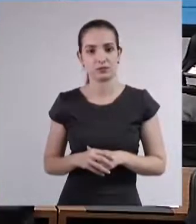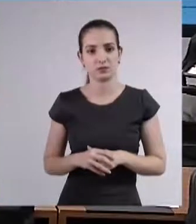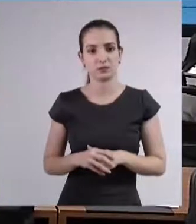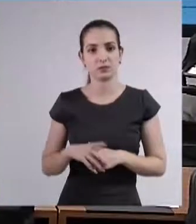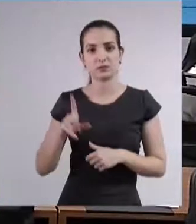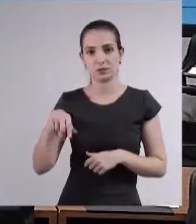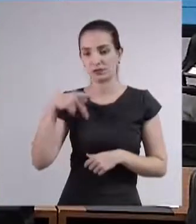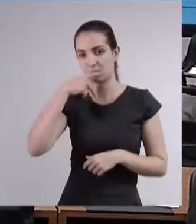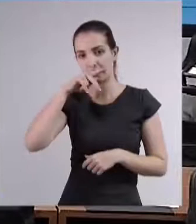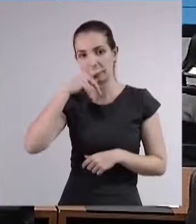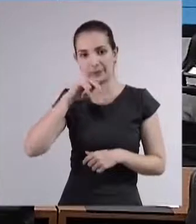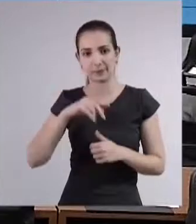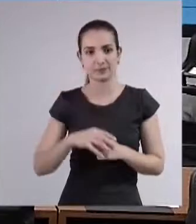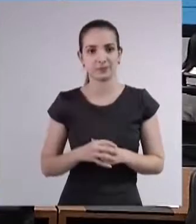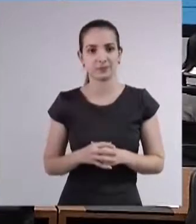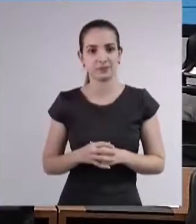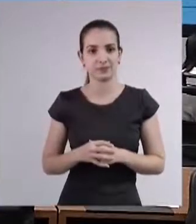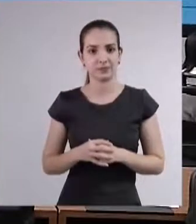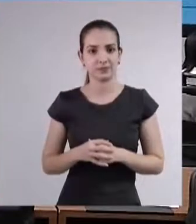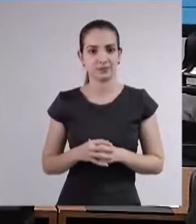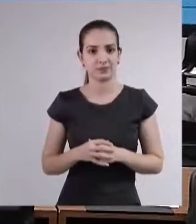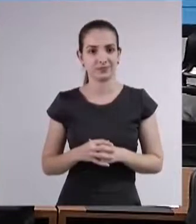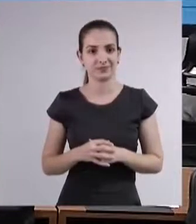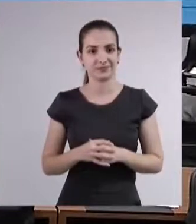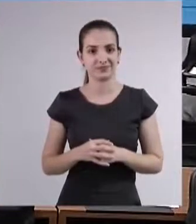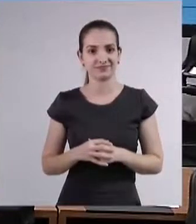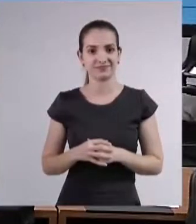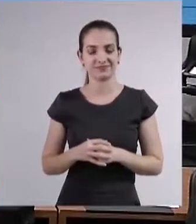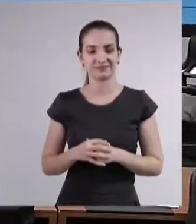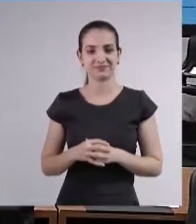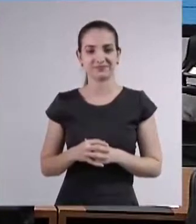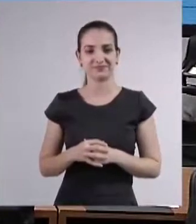É o doutor Paulo Silva. Vai fazer uso da palavra?